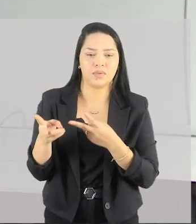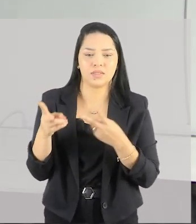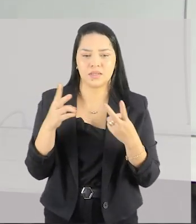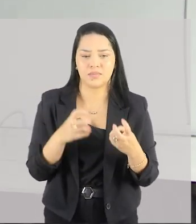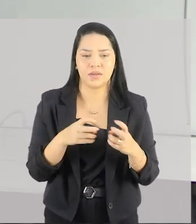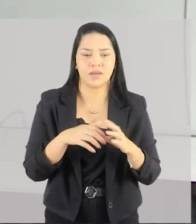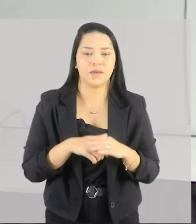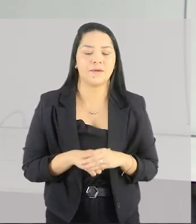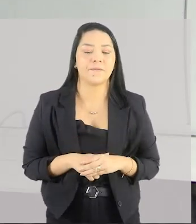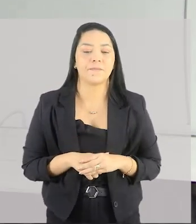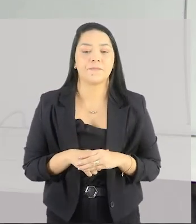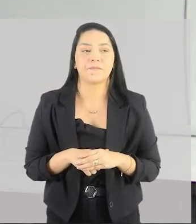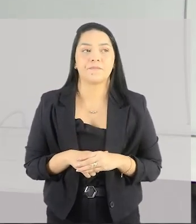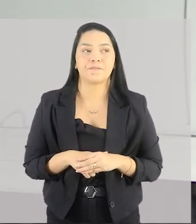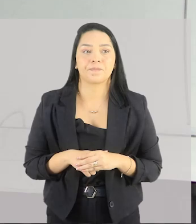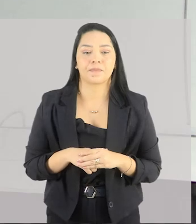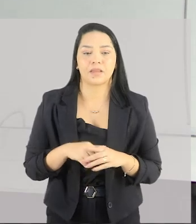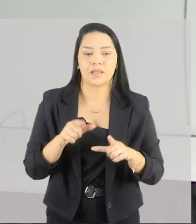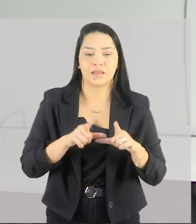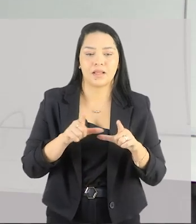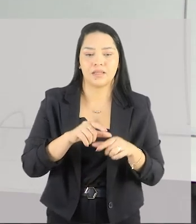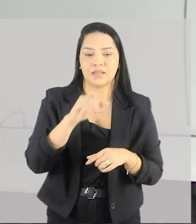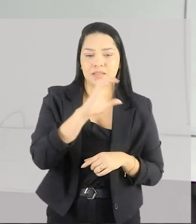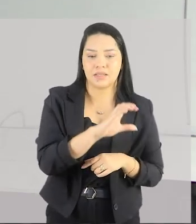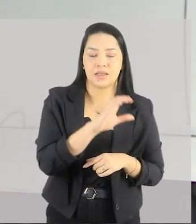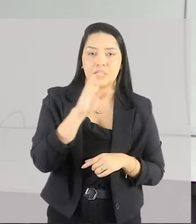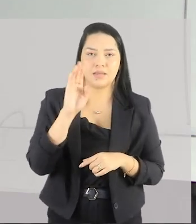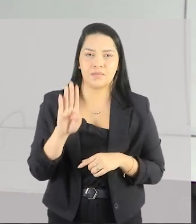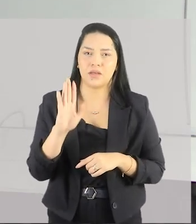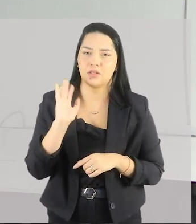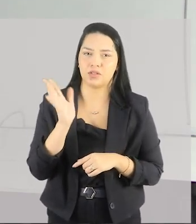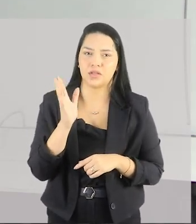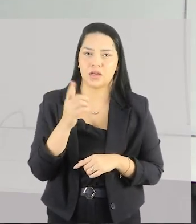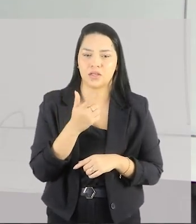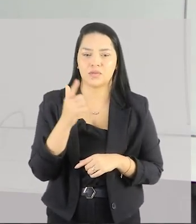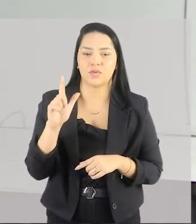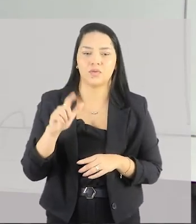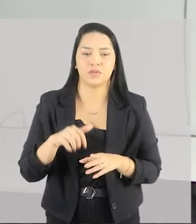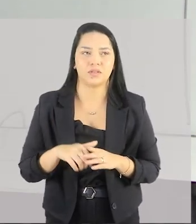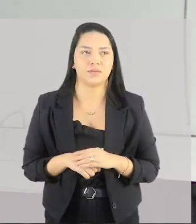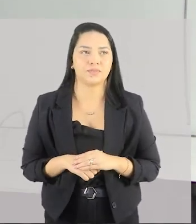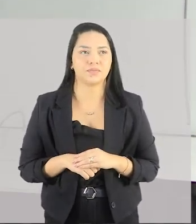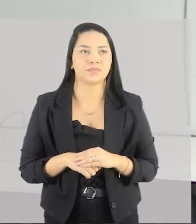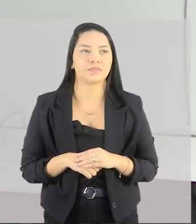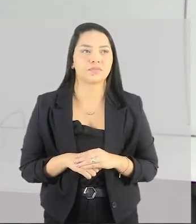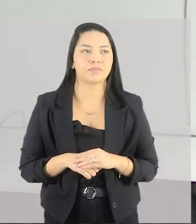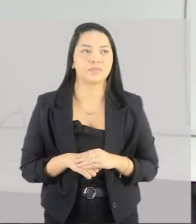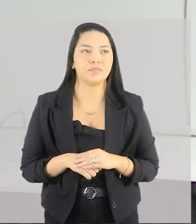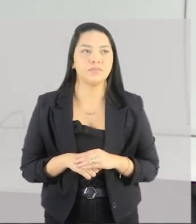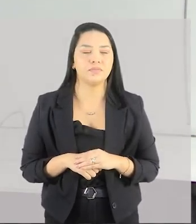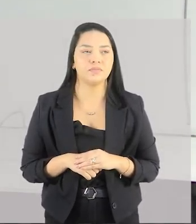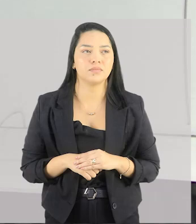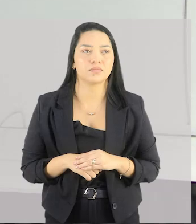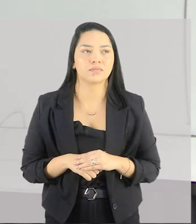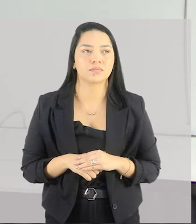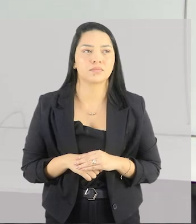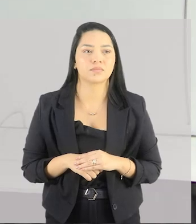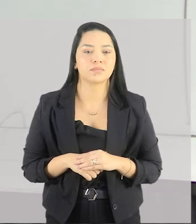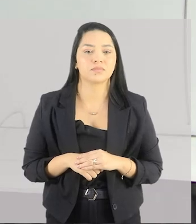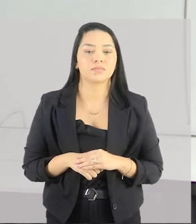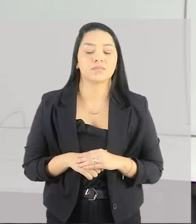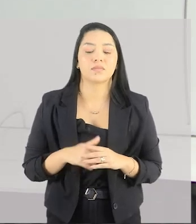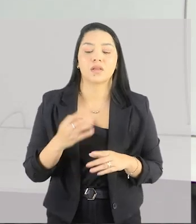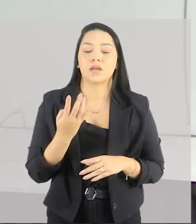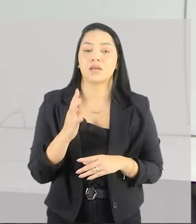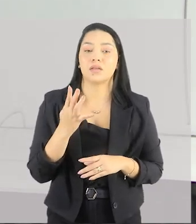né? 16 está na letra C e letra B. Já dá para eliminar as outras, tá ok? Vamos lá.